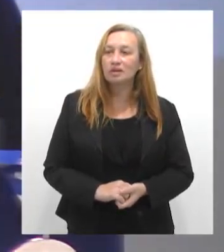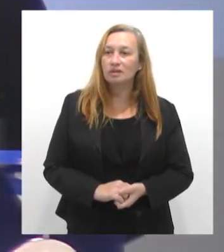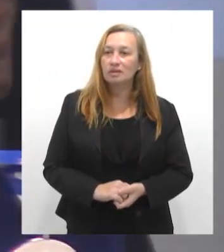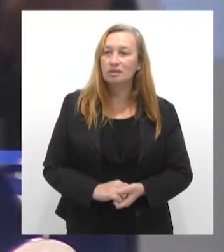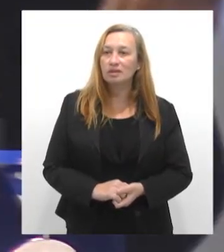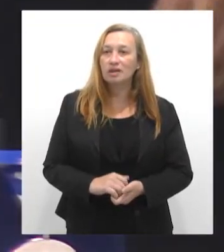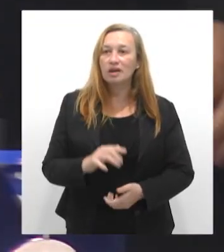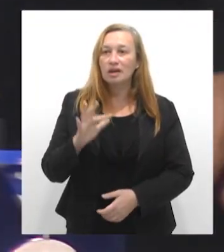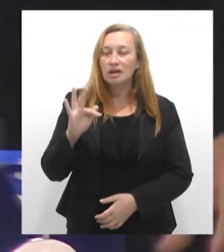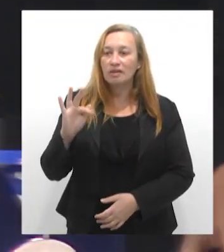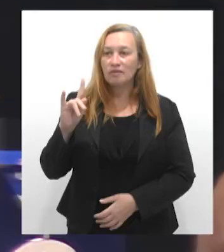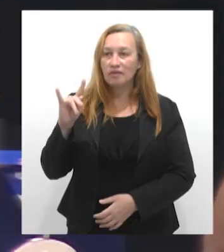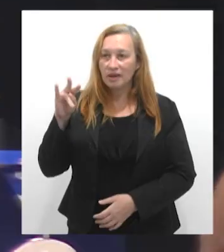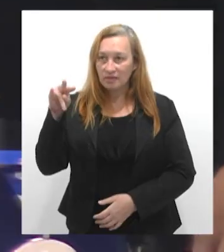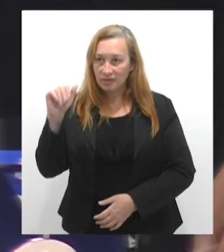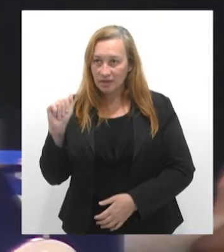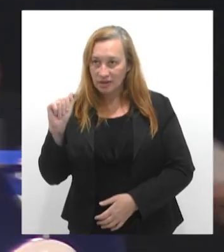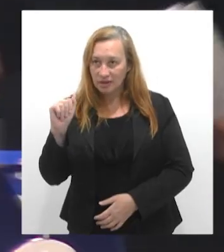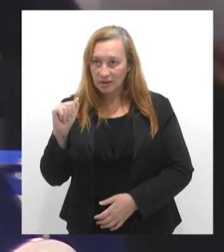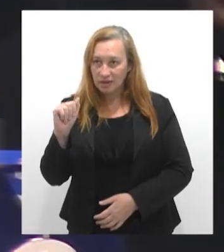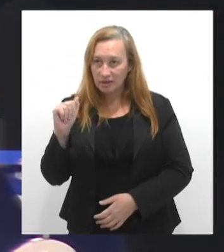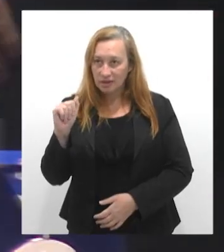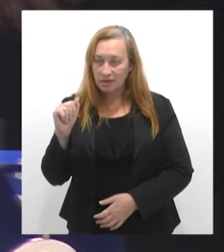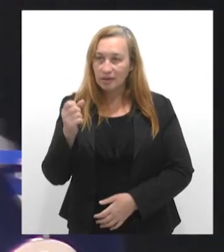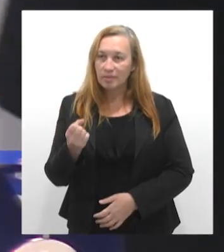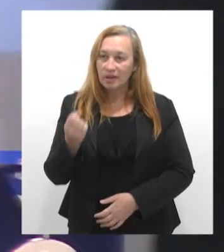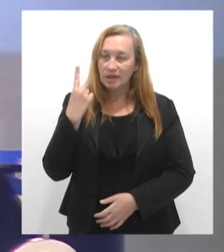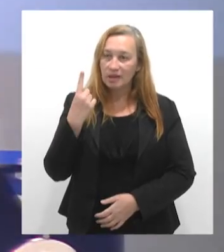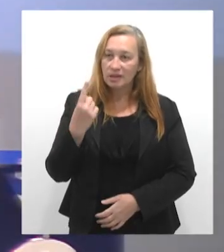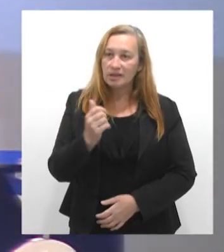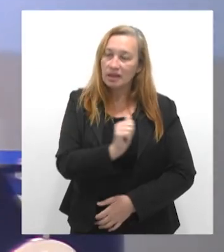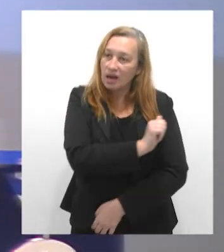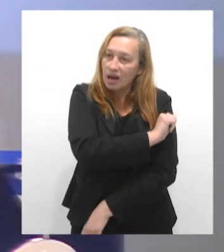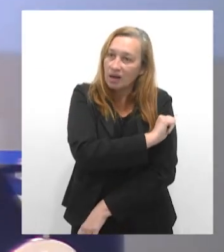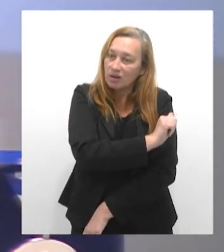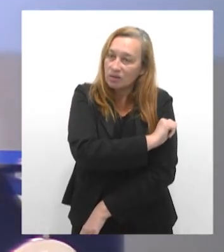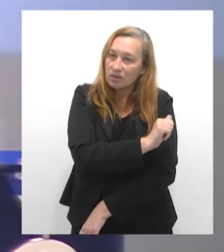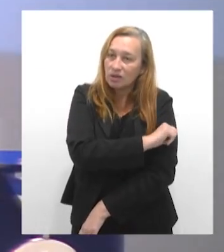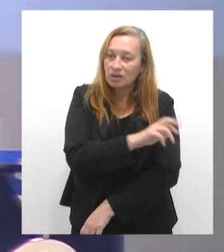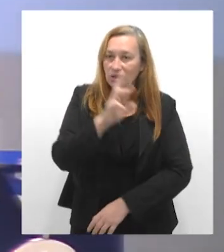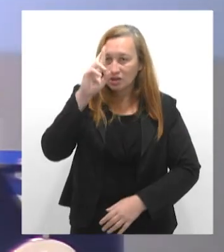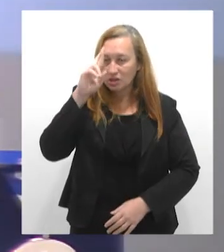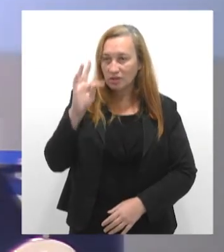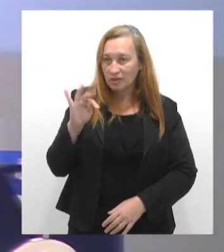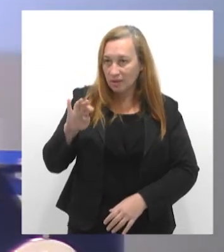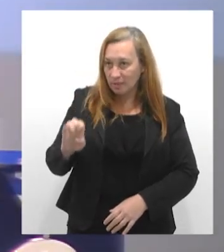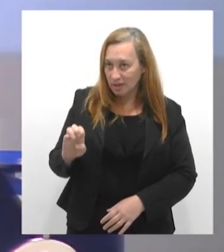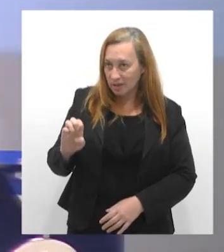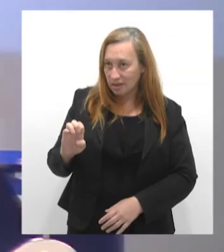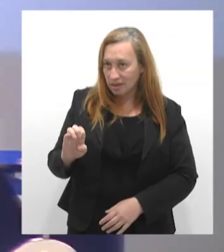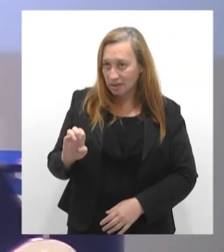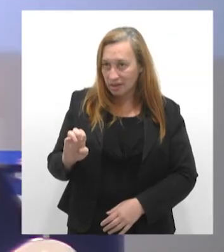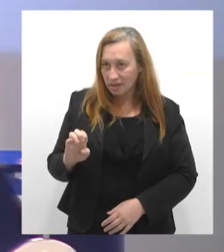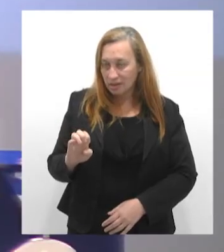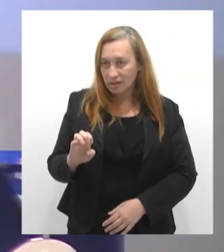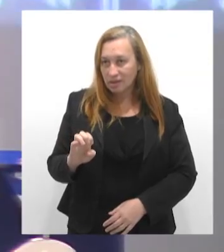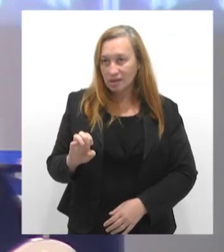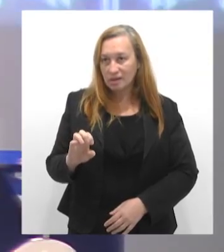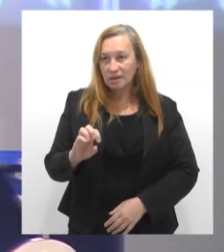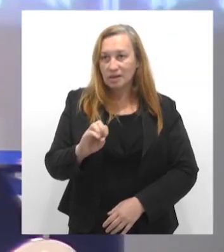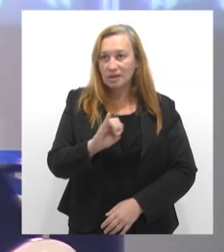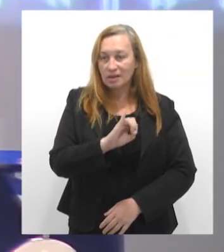Da Flávia Aguiar, também minha ex-aluna e chefe de gabinete do Imperador